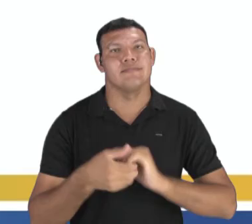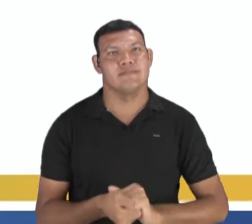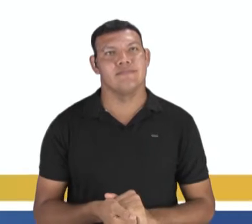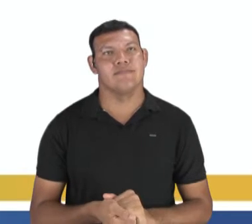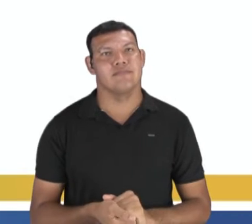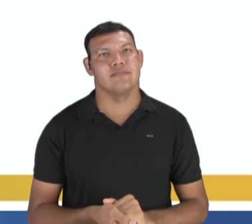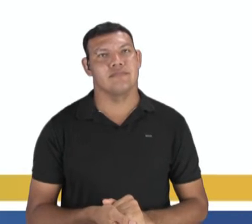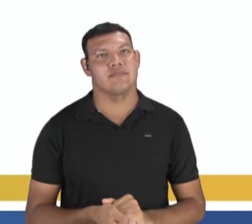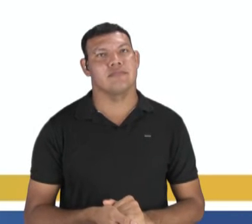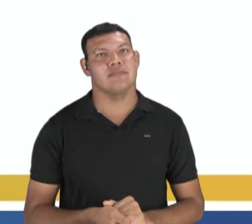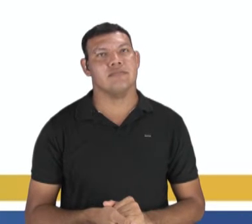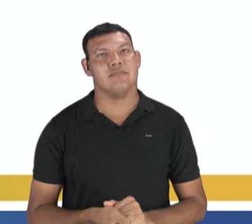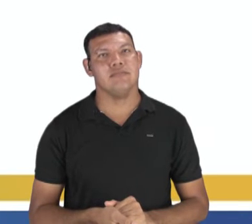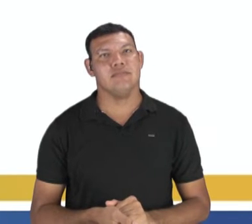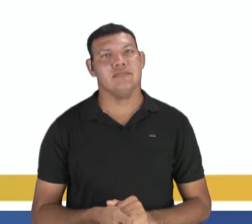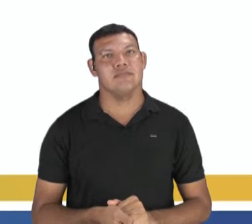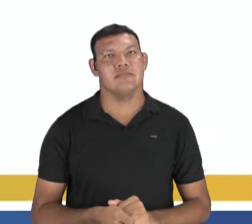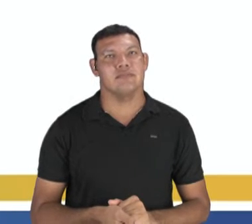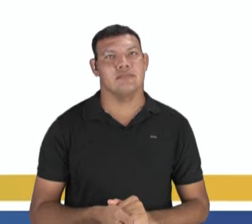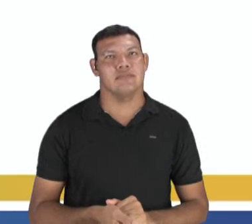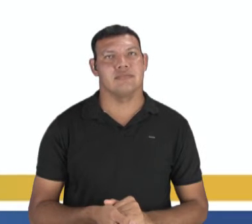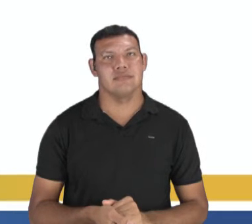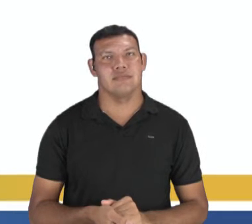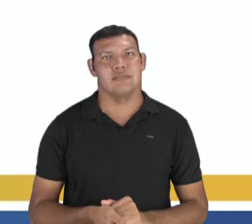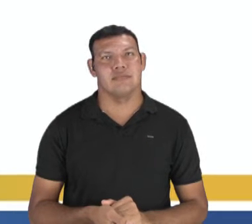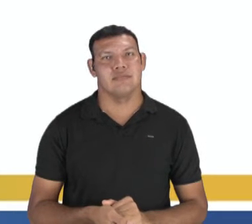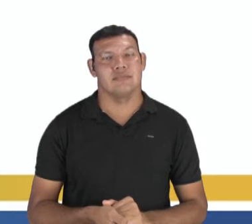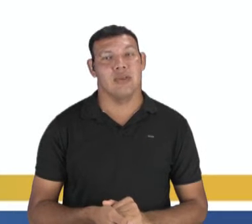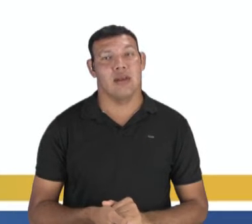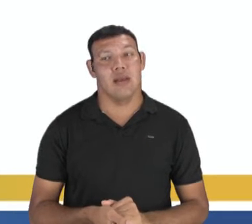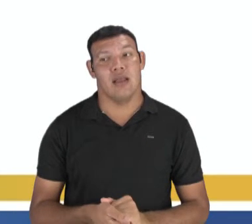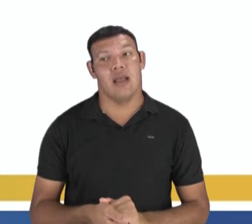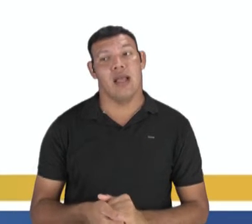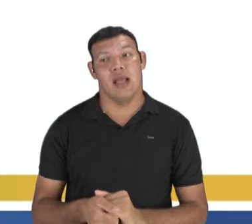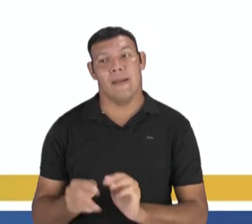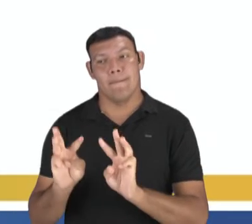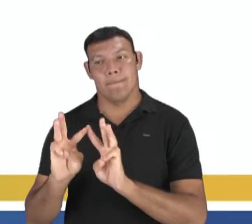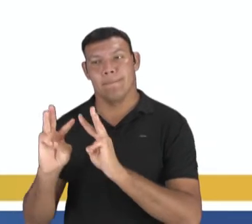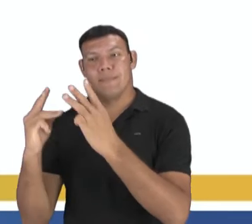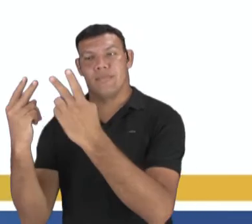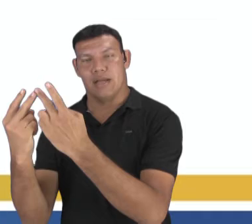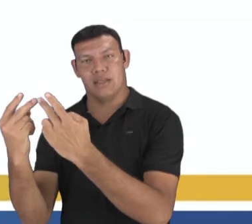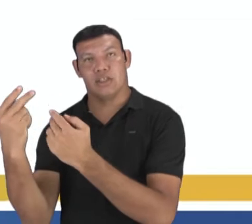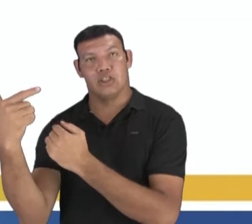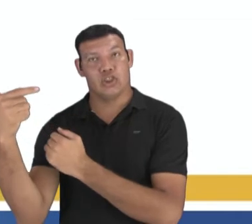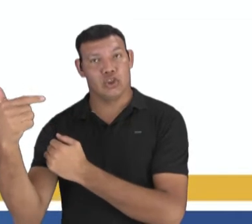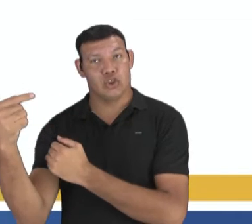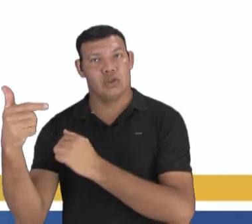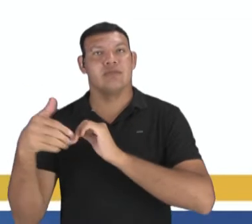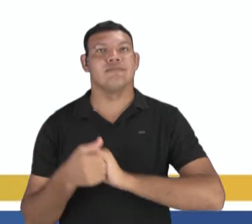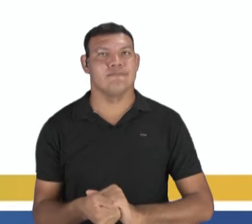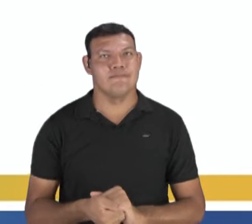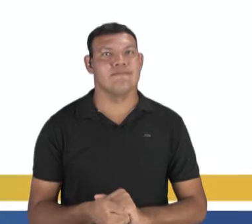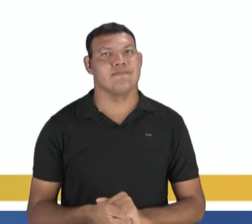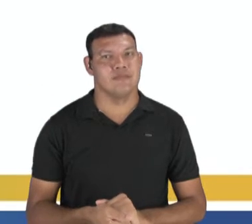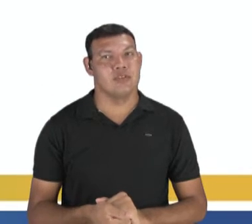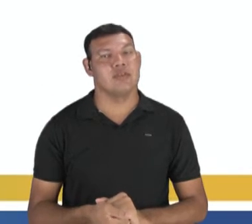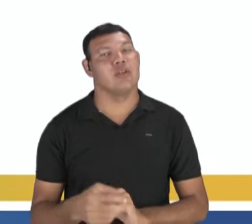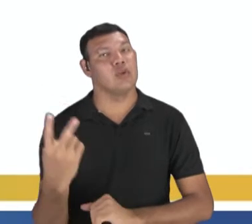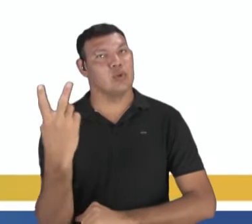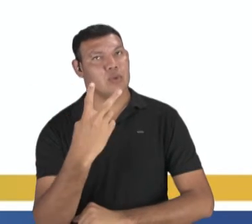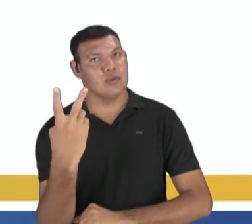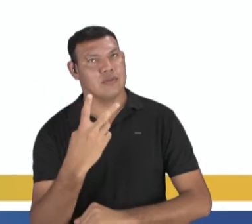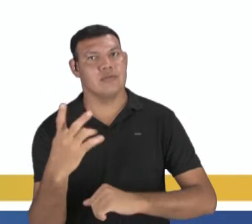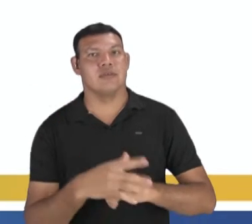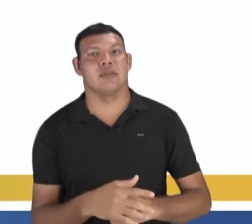só. Aqui, nessa massa 2, eu tenho duas massas responsáveis pela quantidade de movimento.